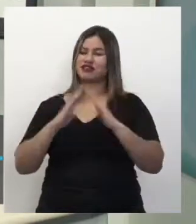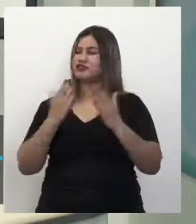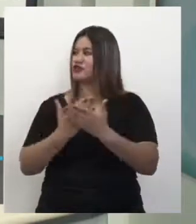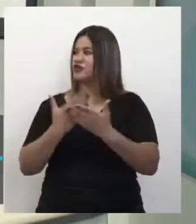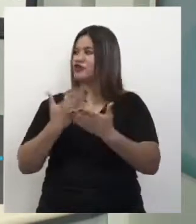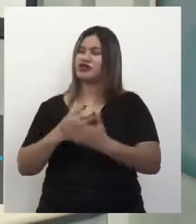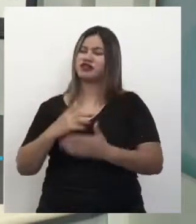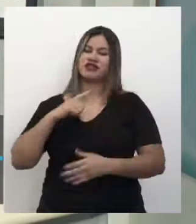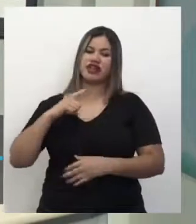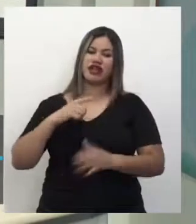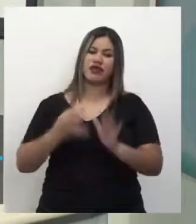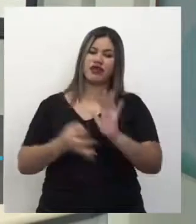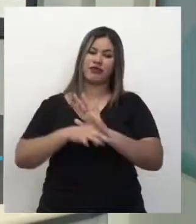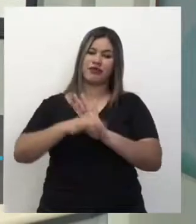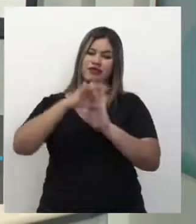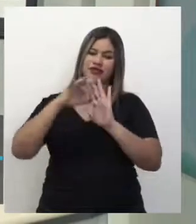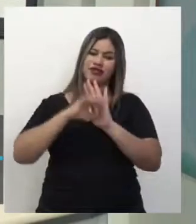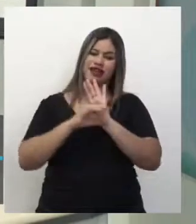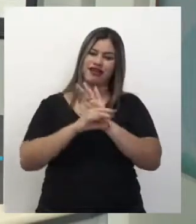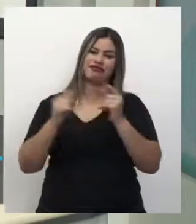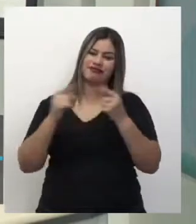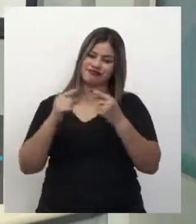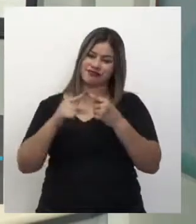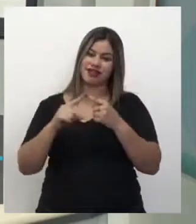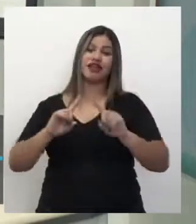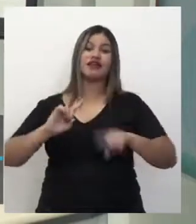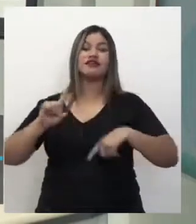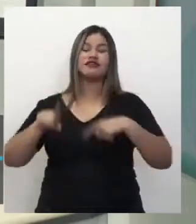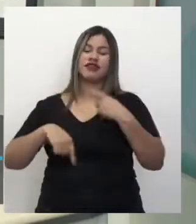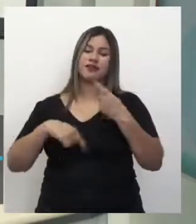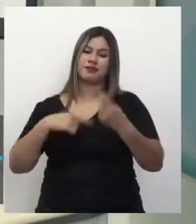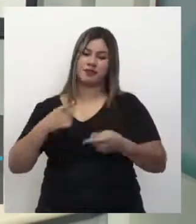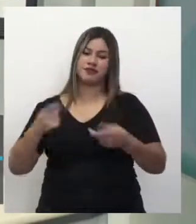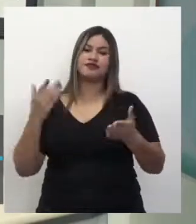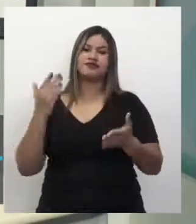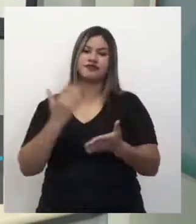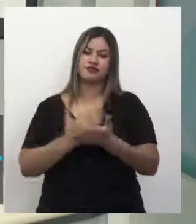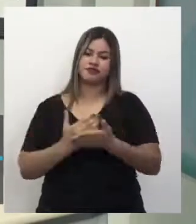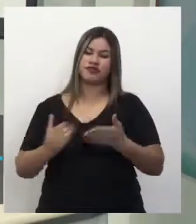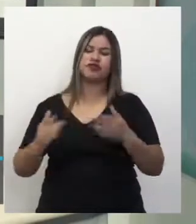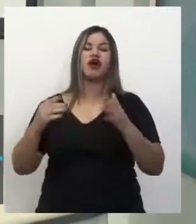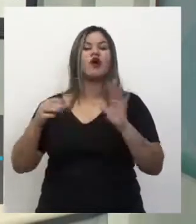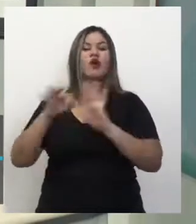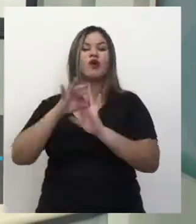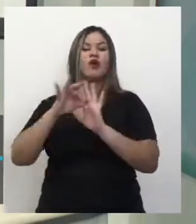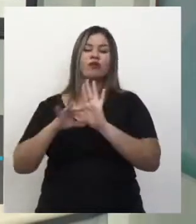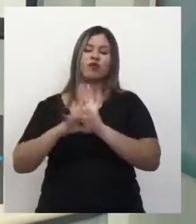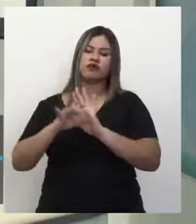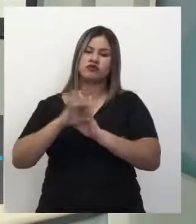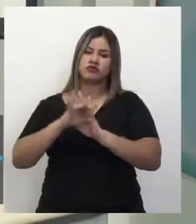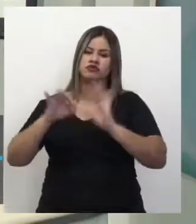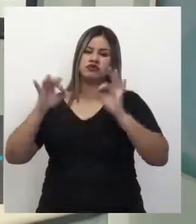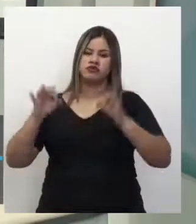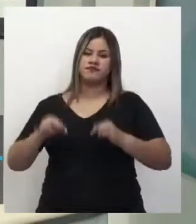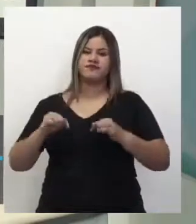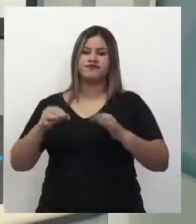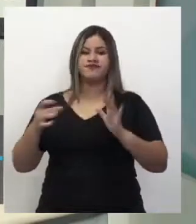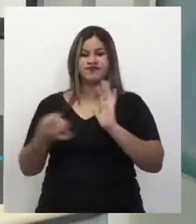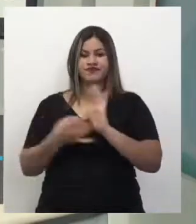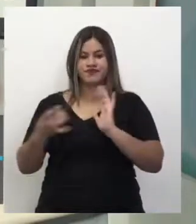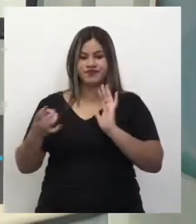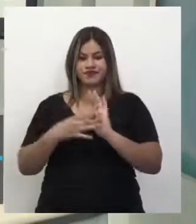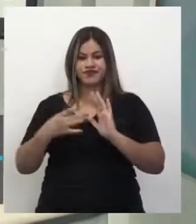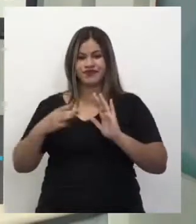mosaicos, quando você é criança, é com EVA e papel. Depois a gente pode partir para o mosaico mesmo, sim, que é de cerâmica, ou para